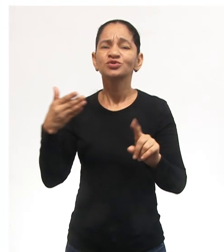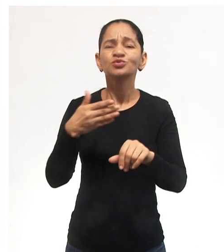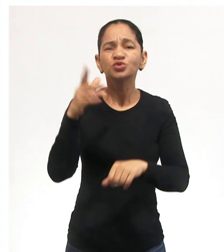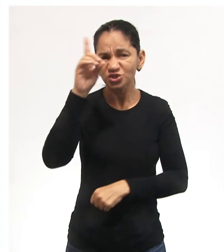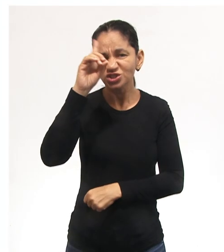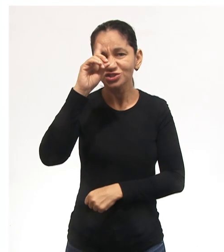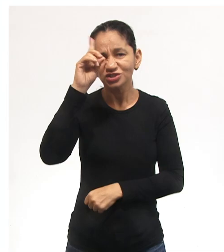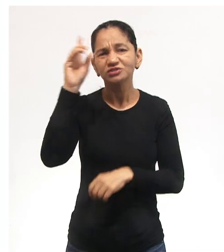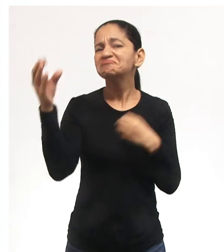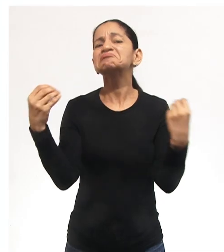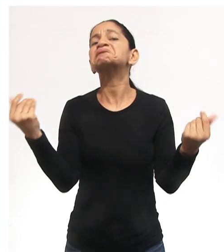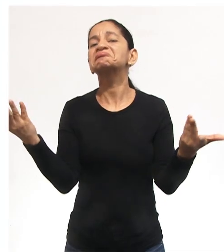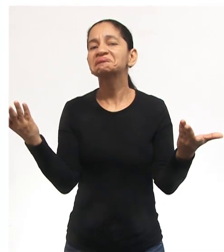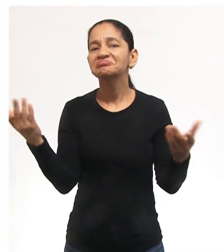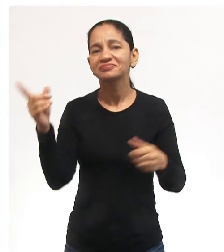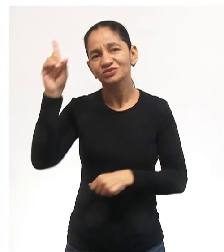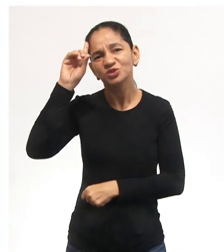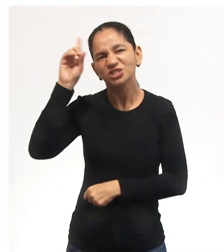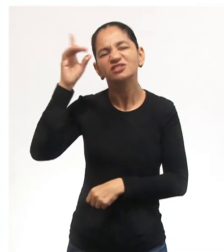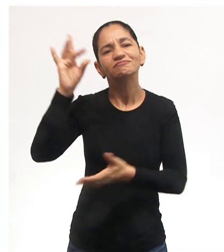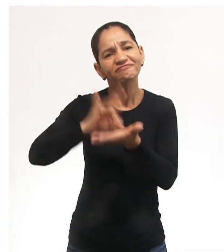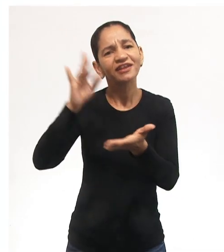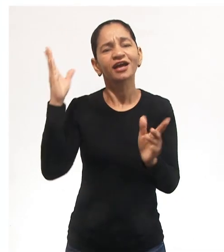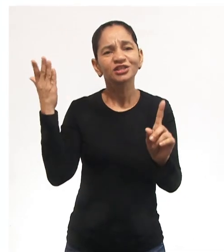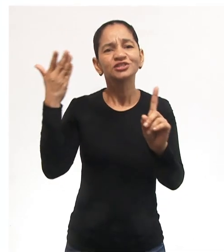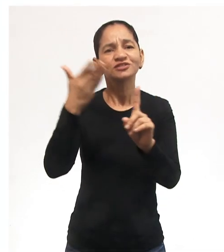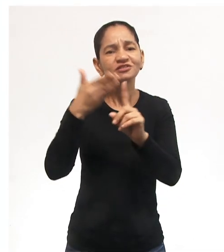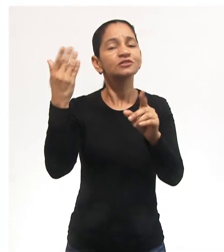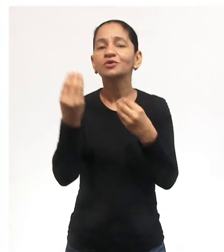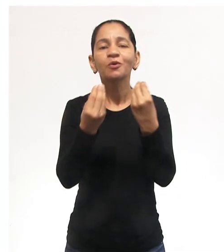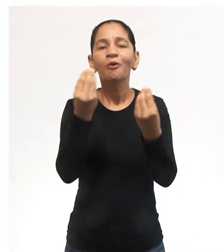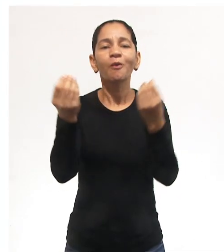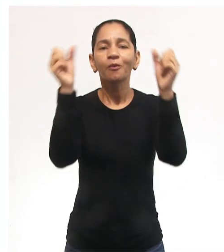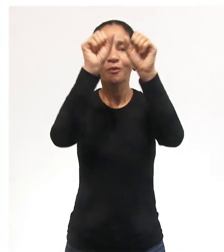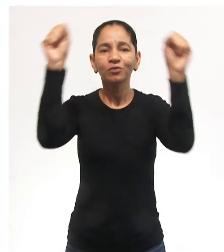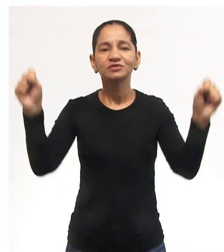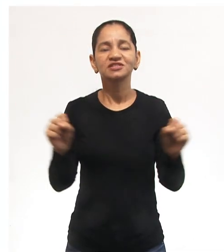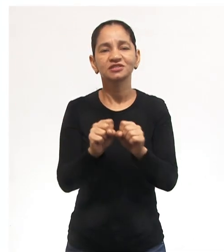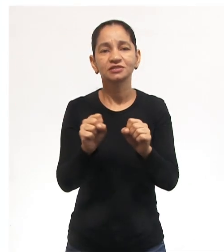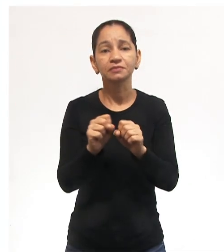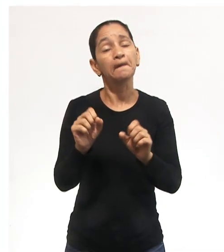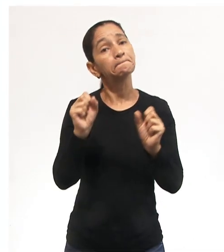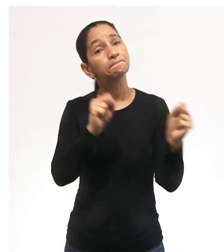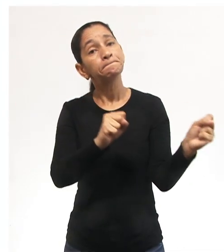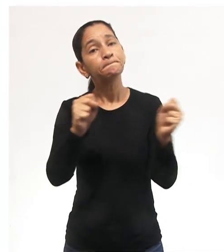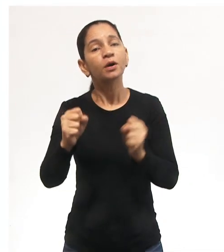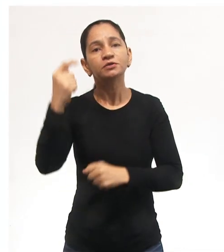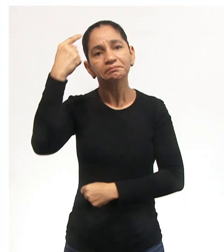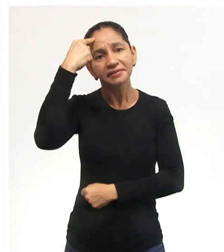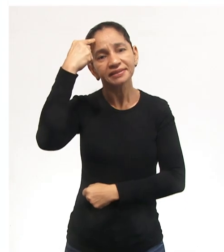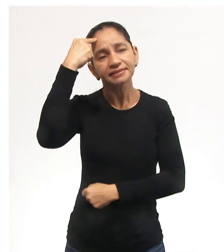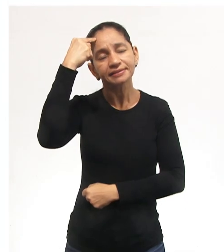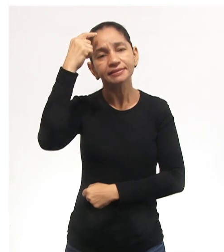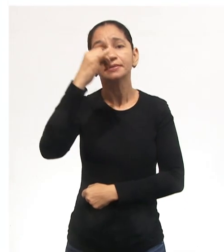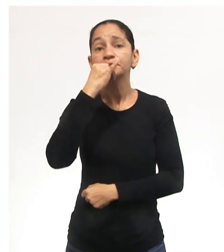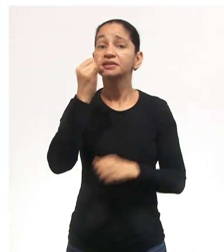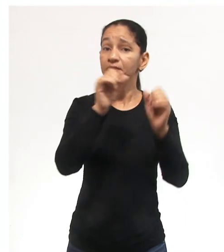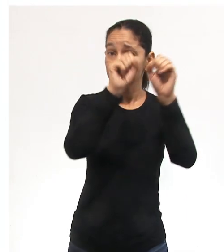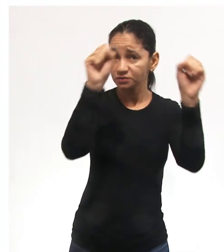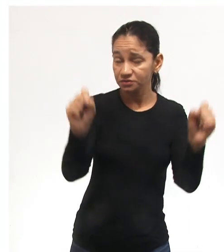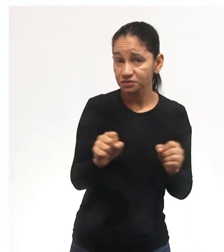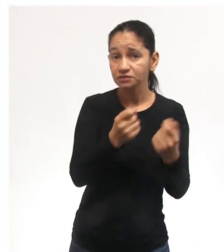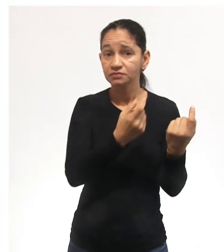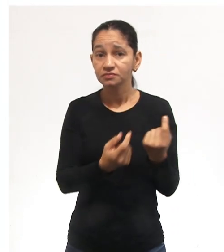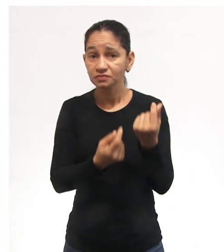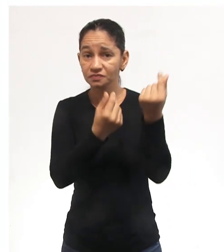funciona, professora, esse tipo de sistema? Bom, pode ser assim, ó, um sistema financeiro, um